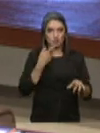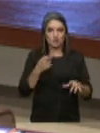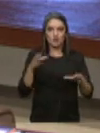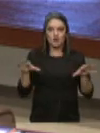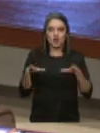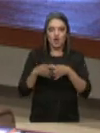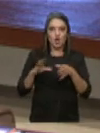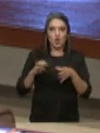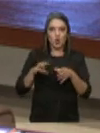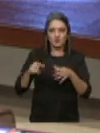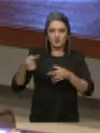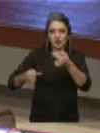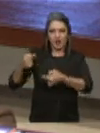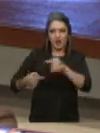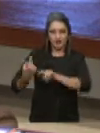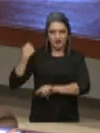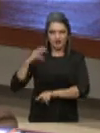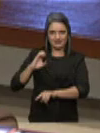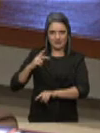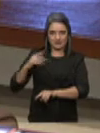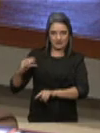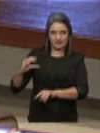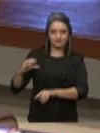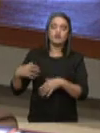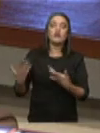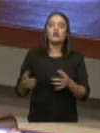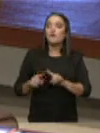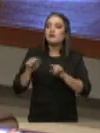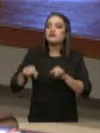A ideia era que, se no período bienal